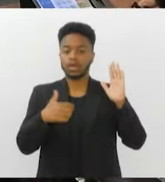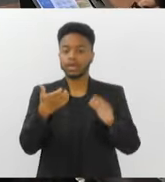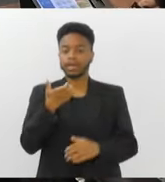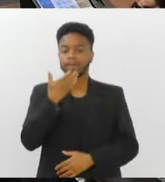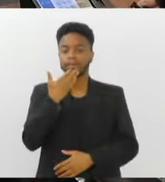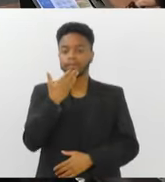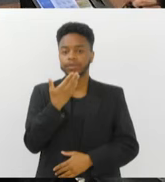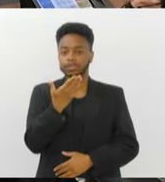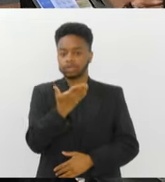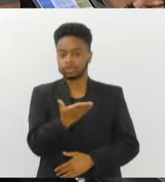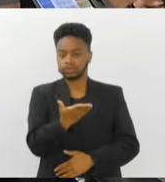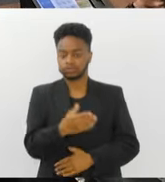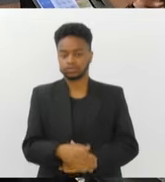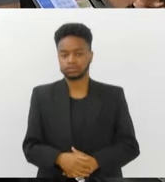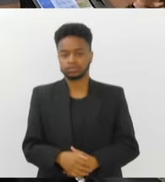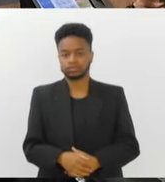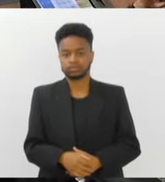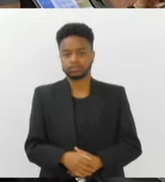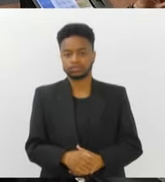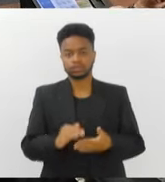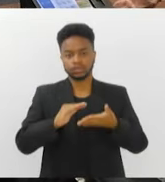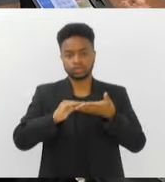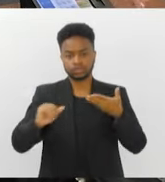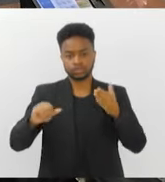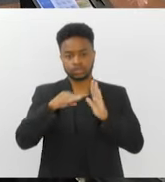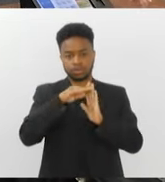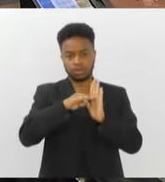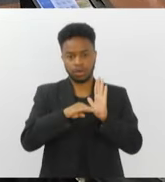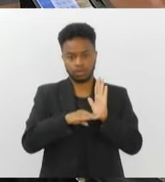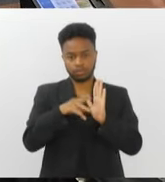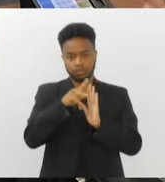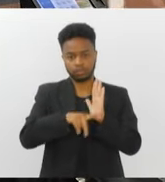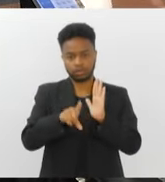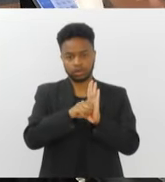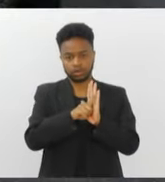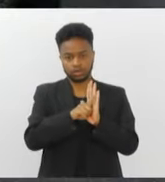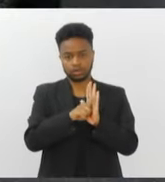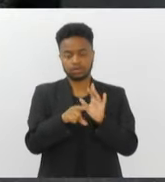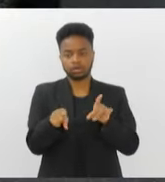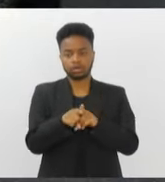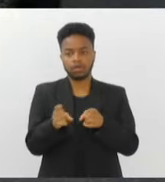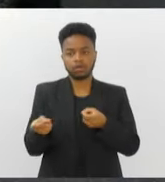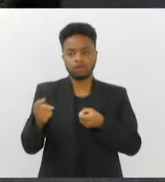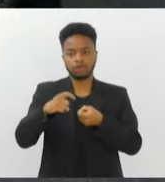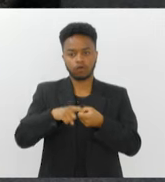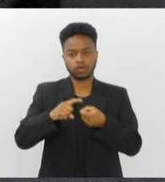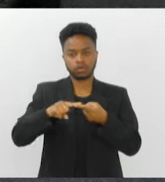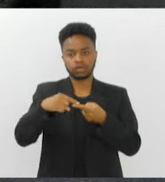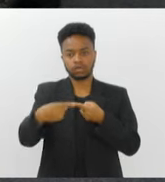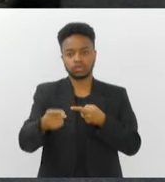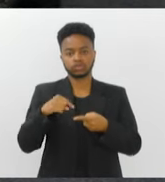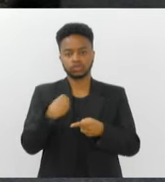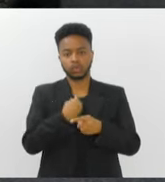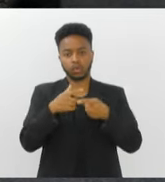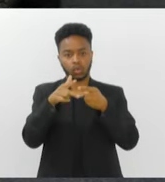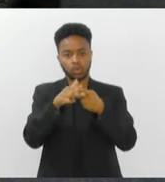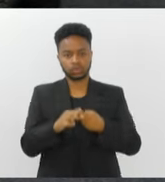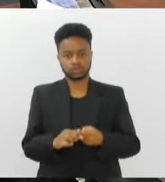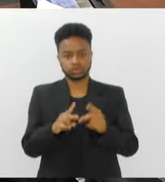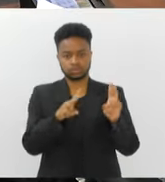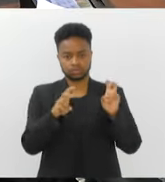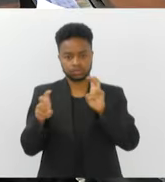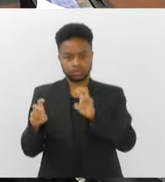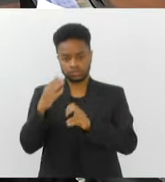senhor que retirasse de pauta o projeto e volte assim que a gente fizer as correções necessárias.